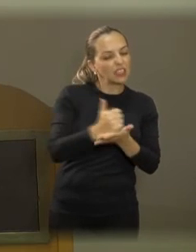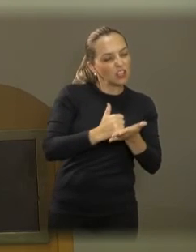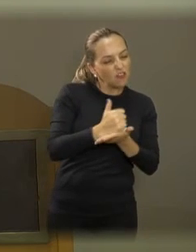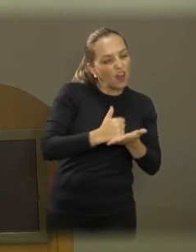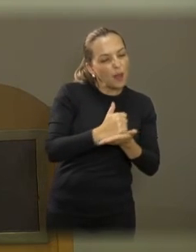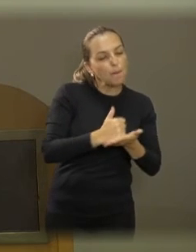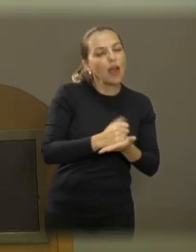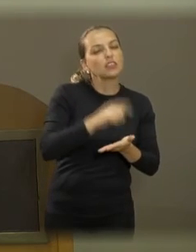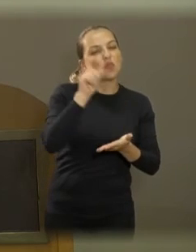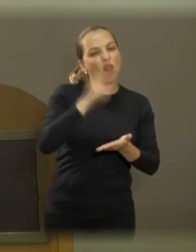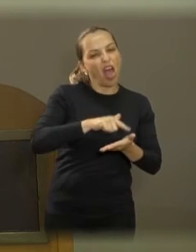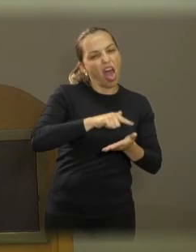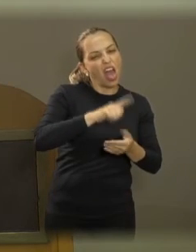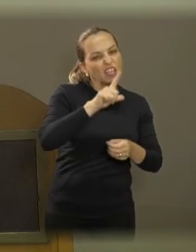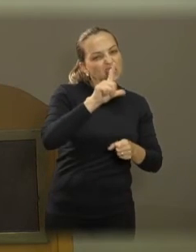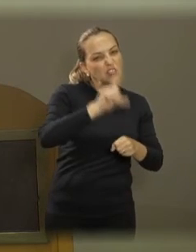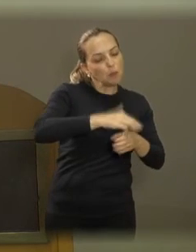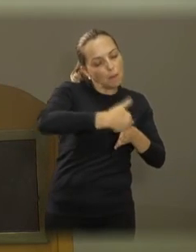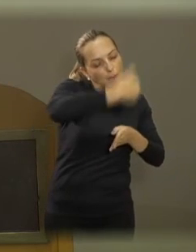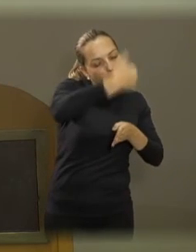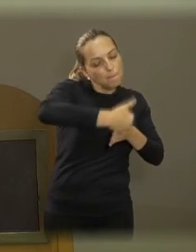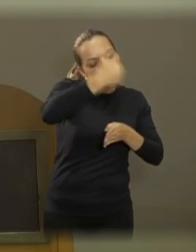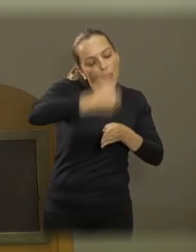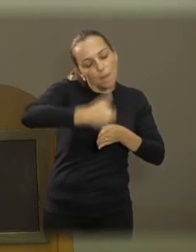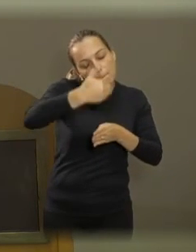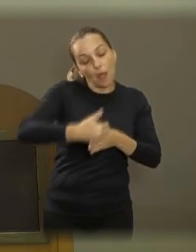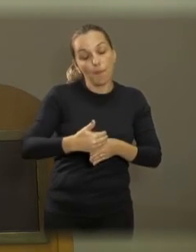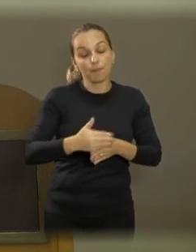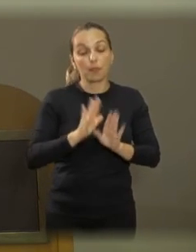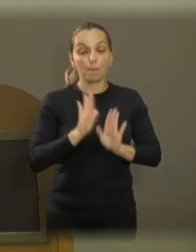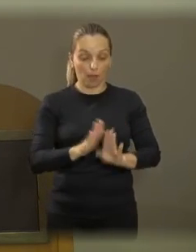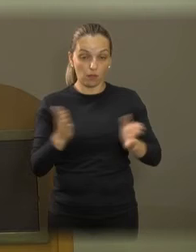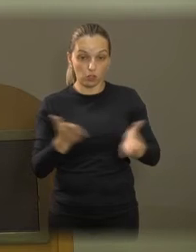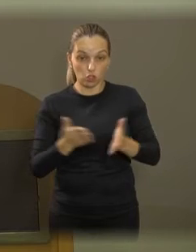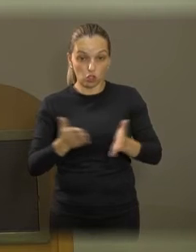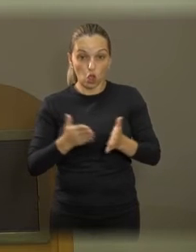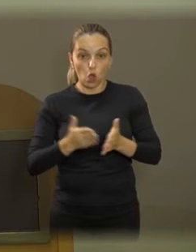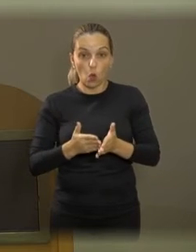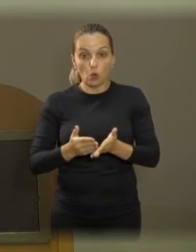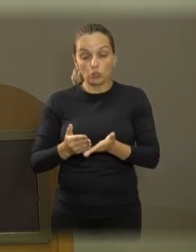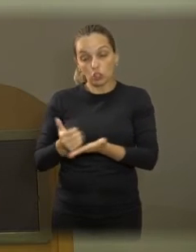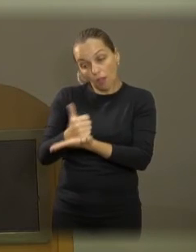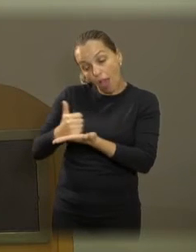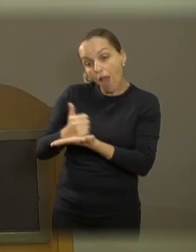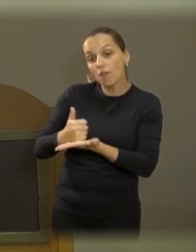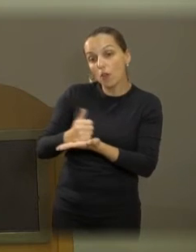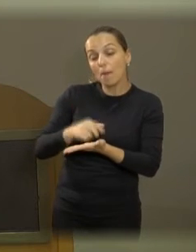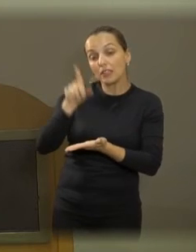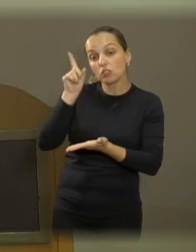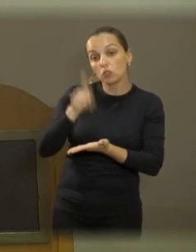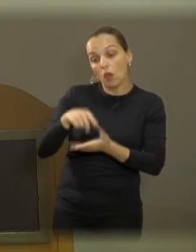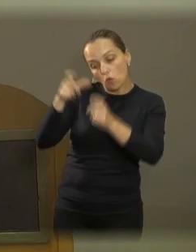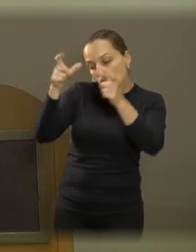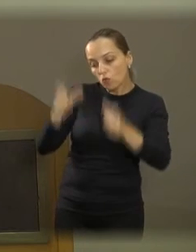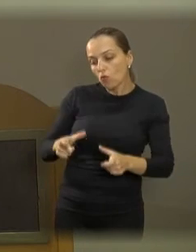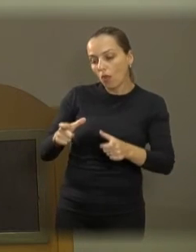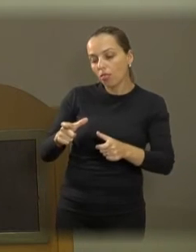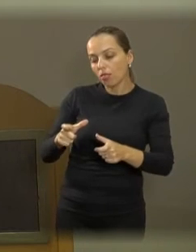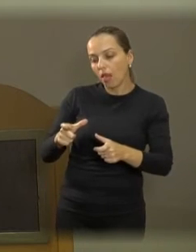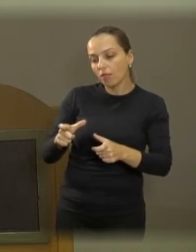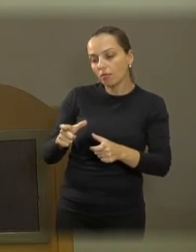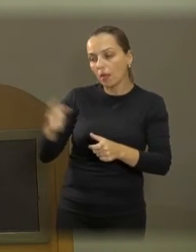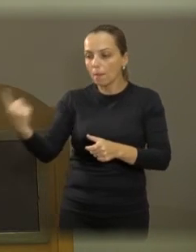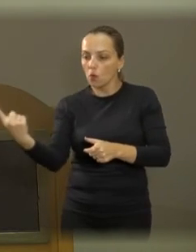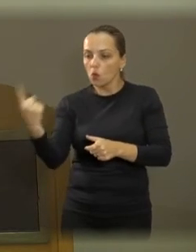estabelecimentos comerciais e hoje caminham para assumir seu papel como unidade efetiva de assistência à saúde. E